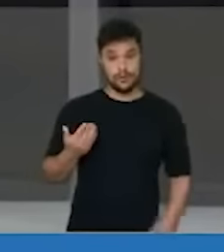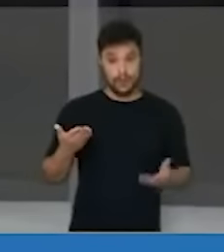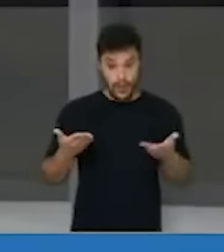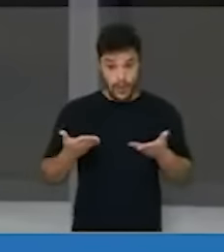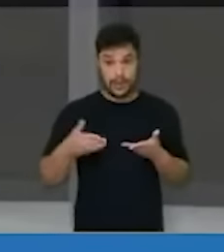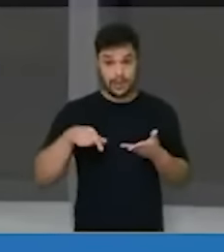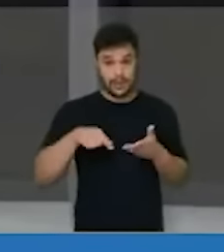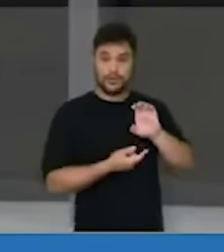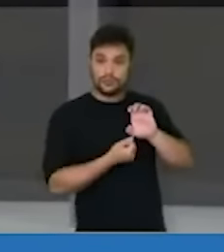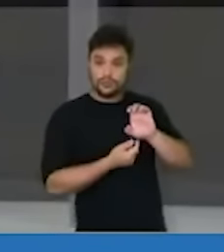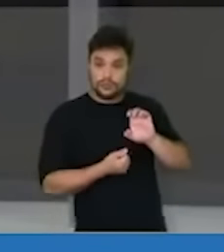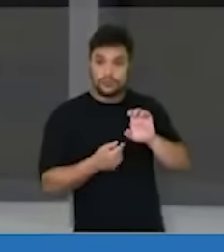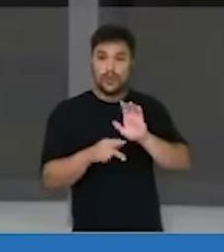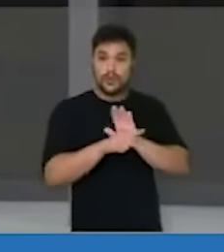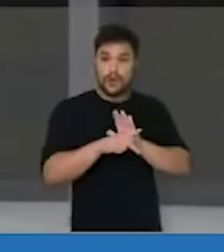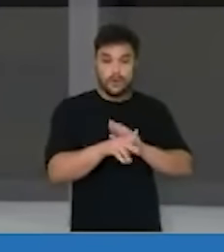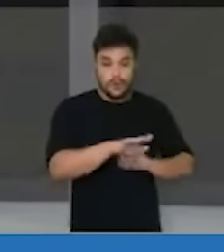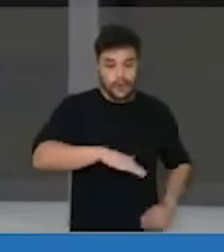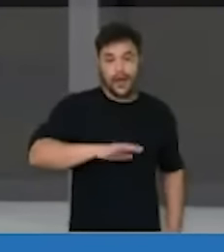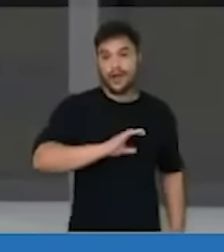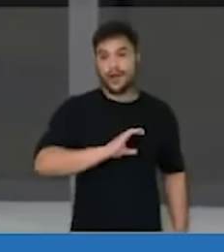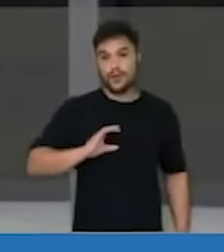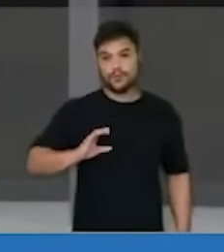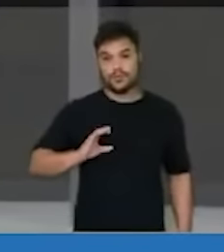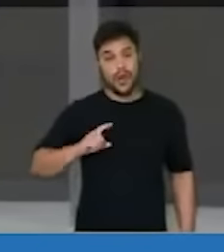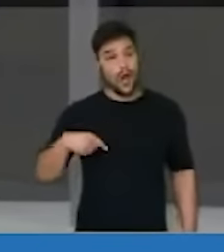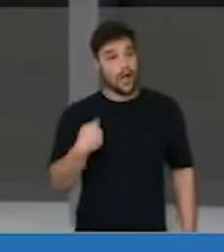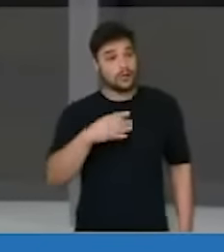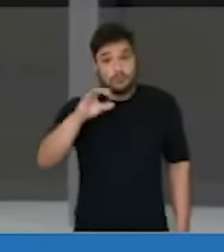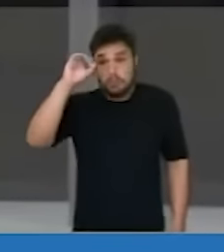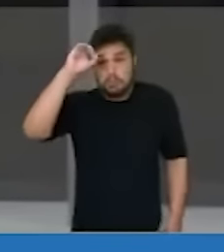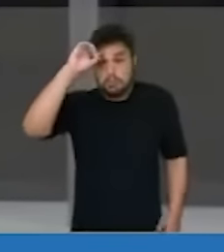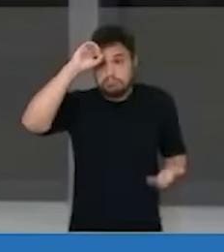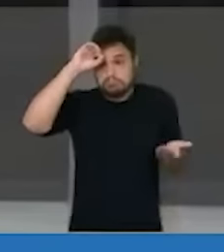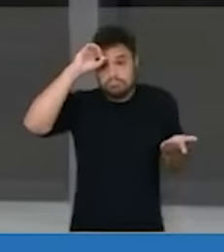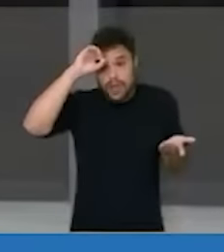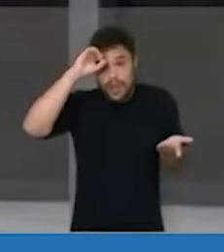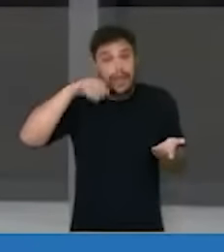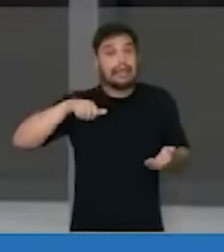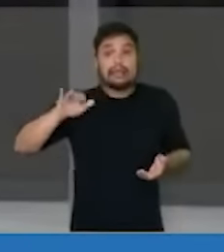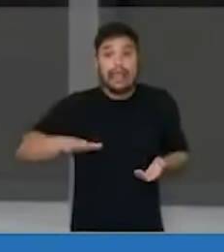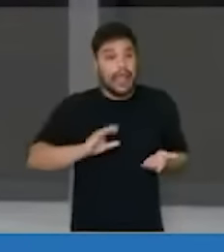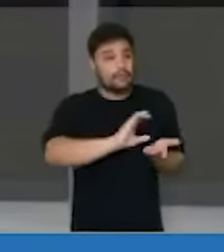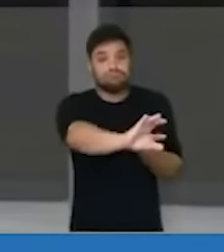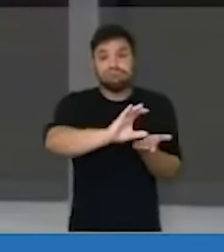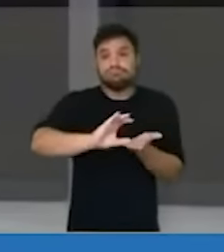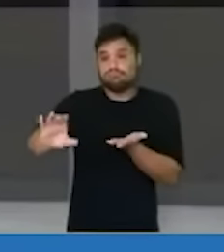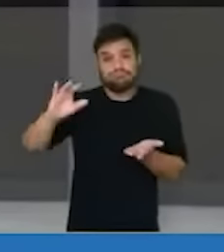nas emendas de comissão, nós não sabemos quem destina, nós não